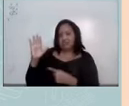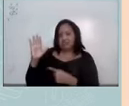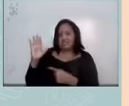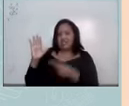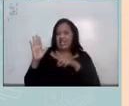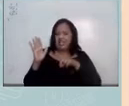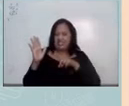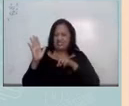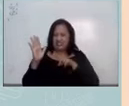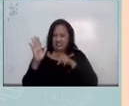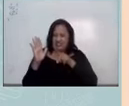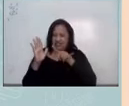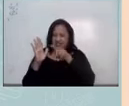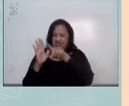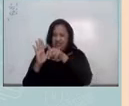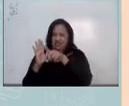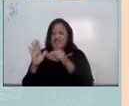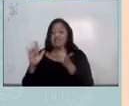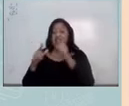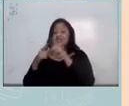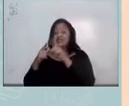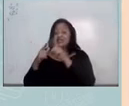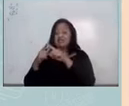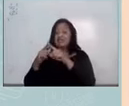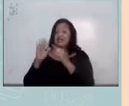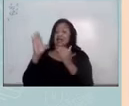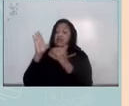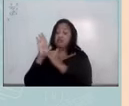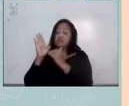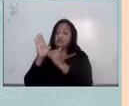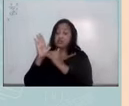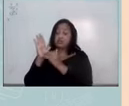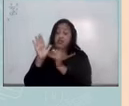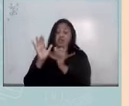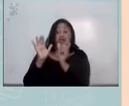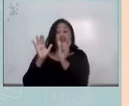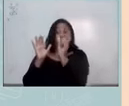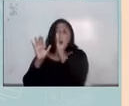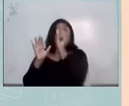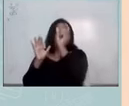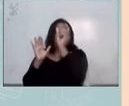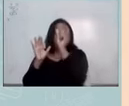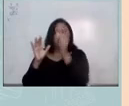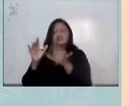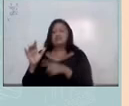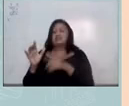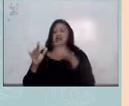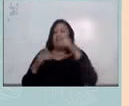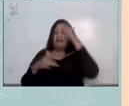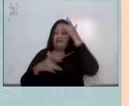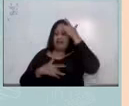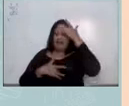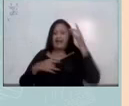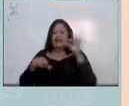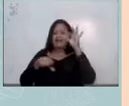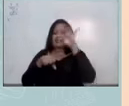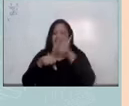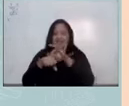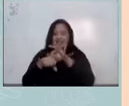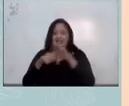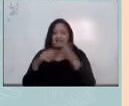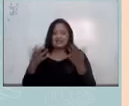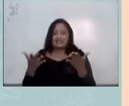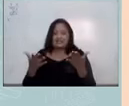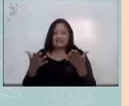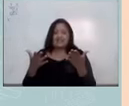verminoses, esquistossomose e filariose. Então, veja, a grande maioria delas, ó, como a malária, como a dengue, como a esquistossomose, né,